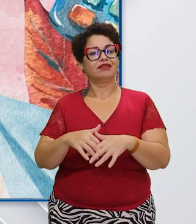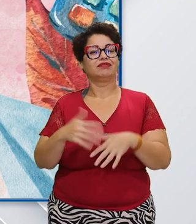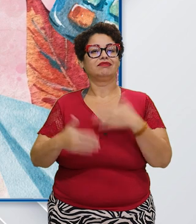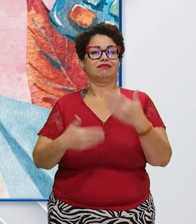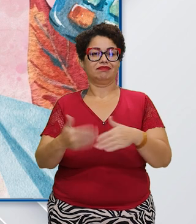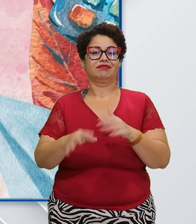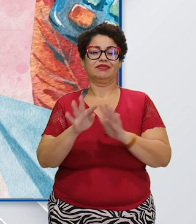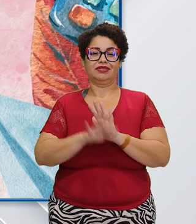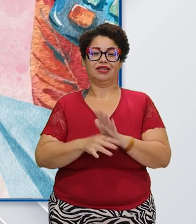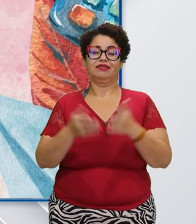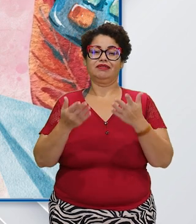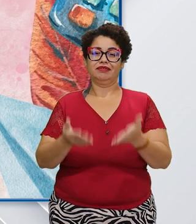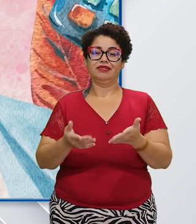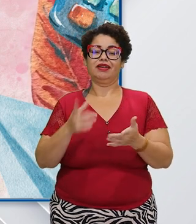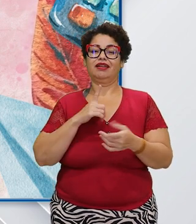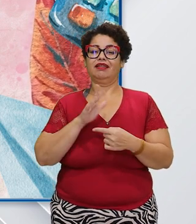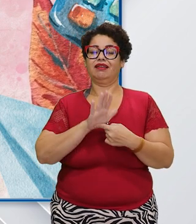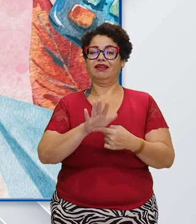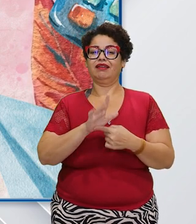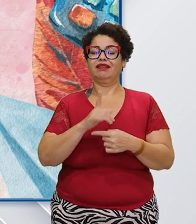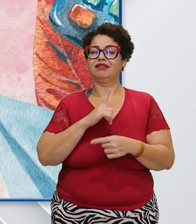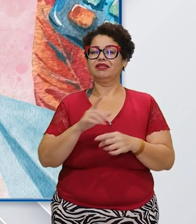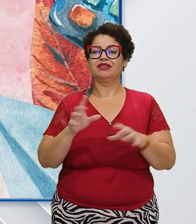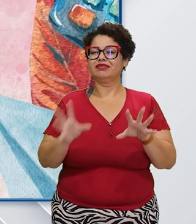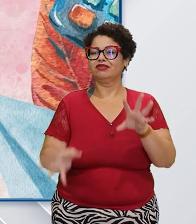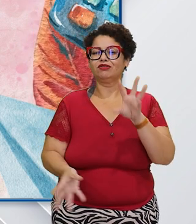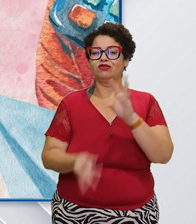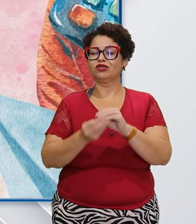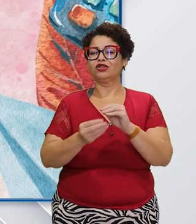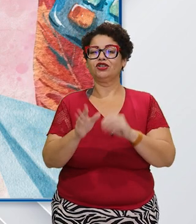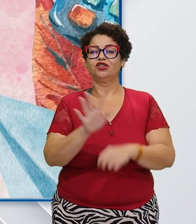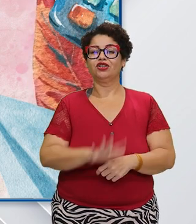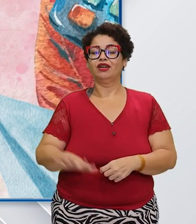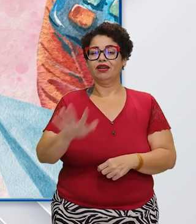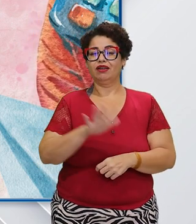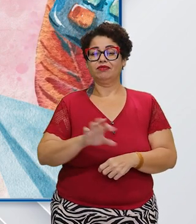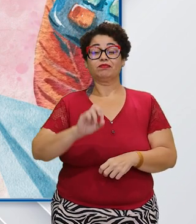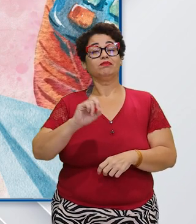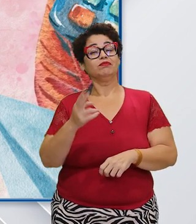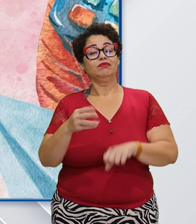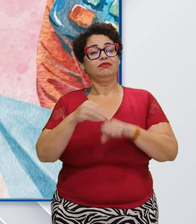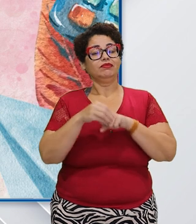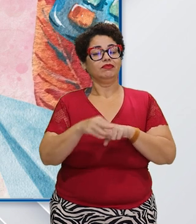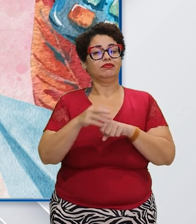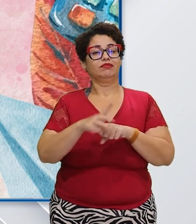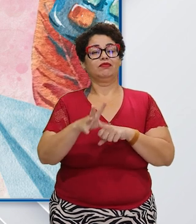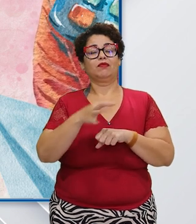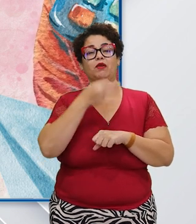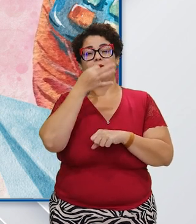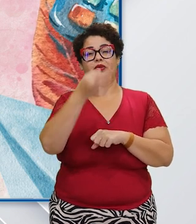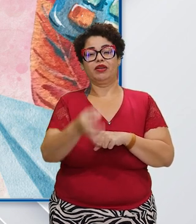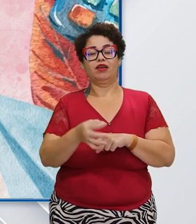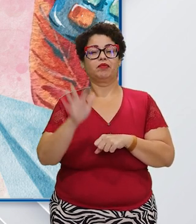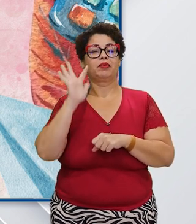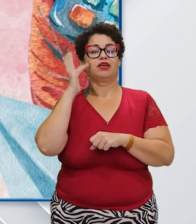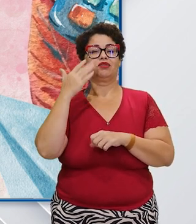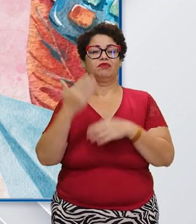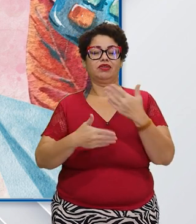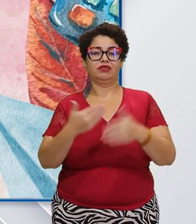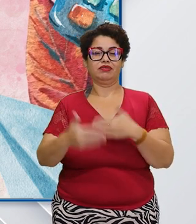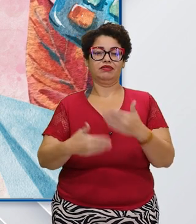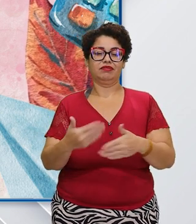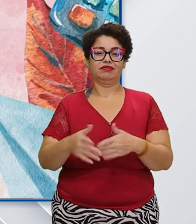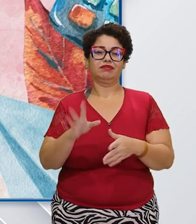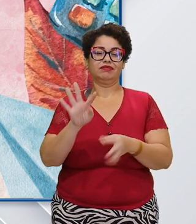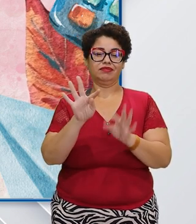decorrer do texto geralmente nessa parte apresenta-se uma síntese Geral do assunto ou sugestões para resolver alguns problemas